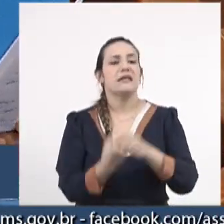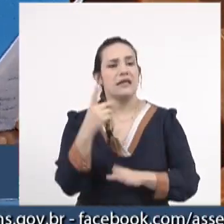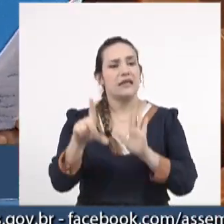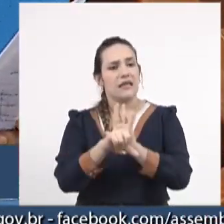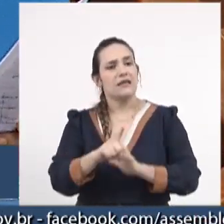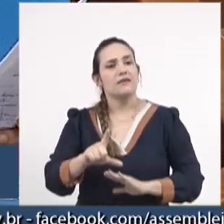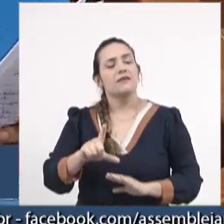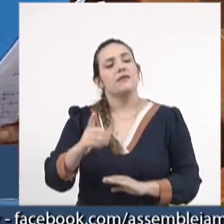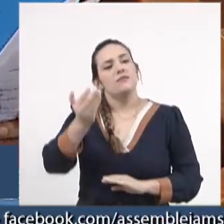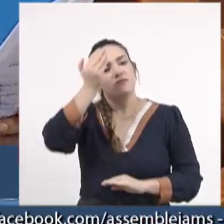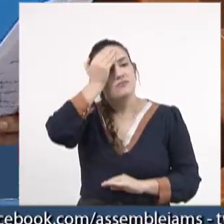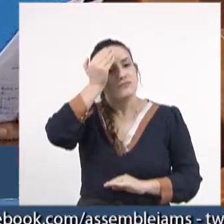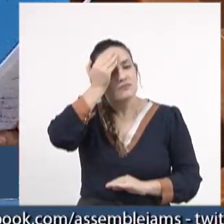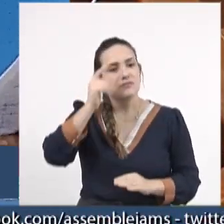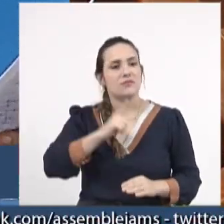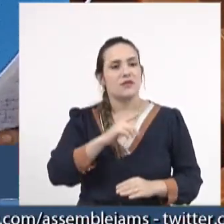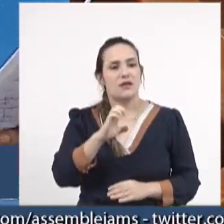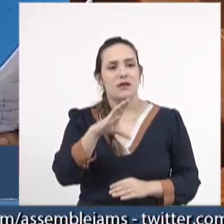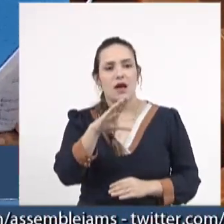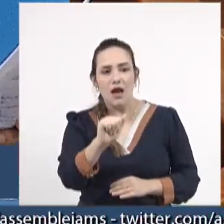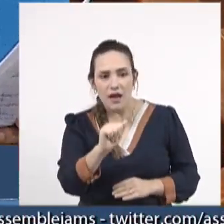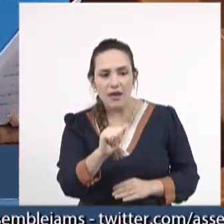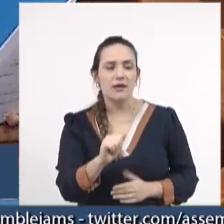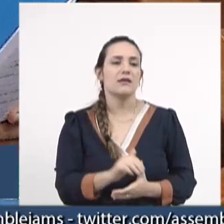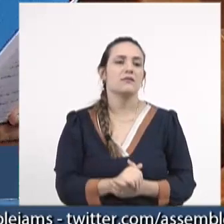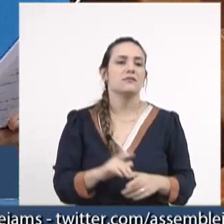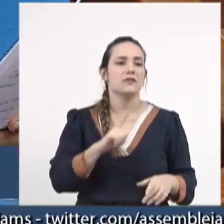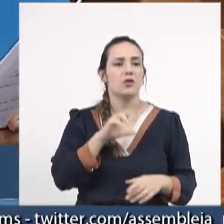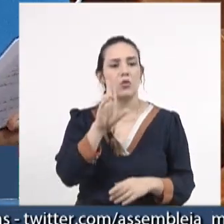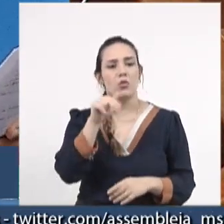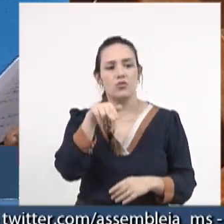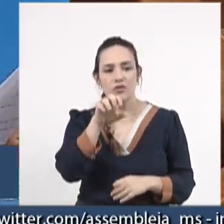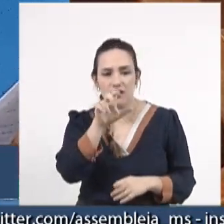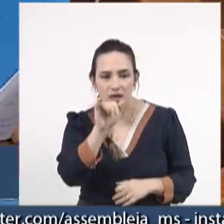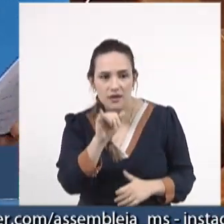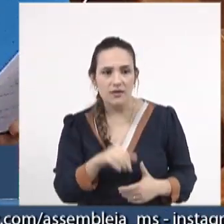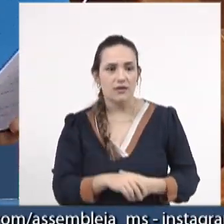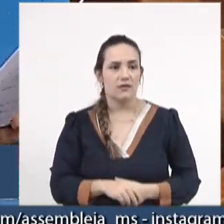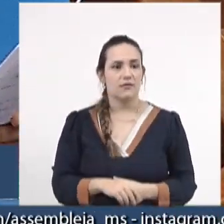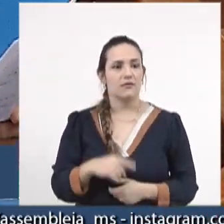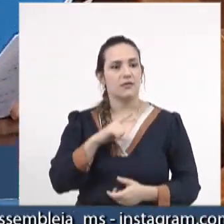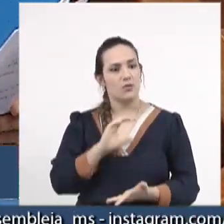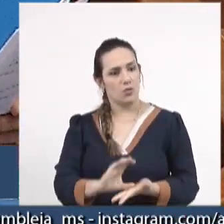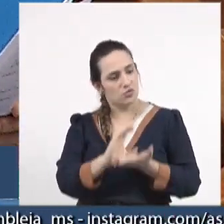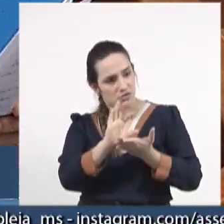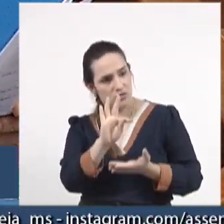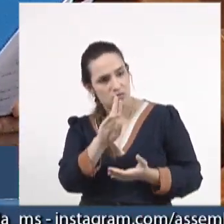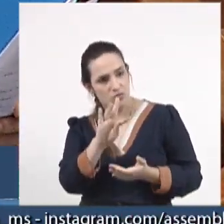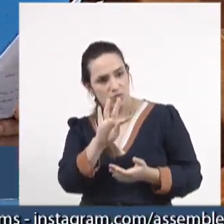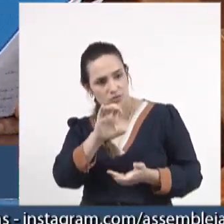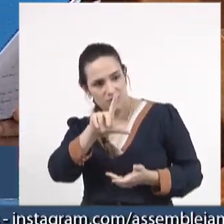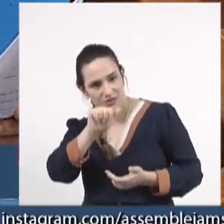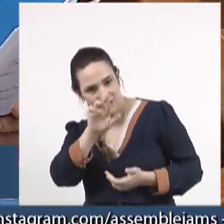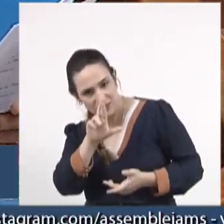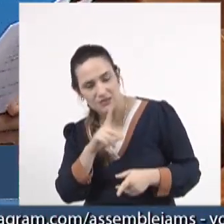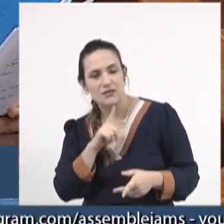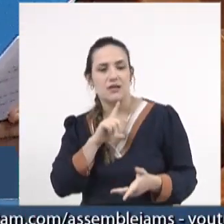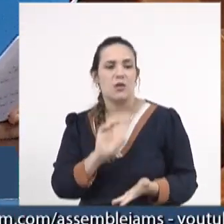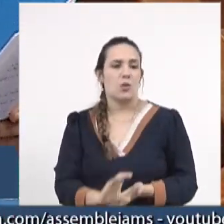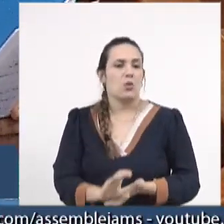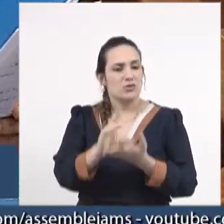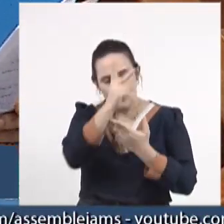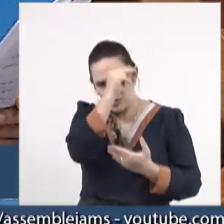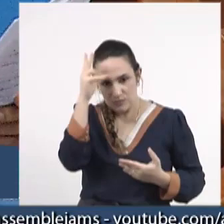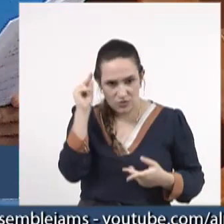leis, Maria da Penha, nós temos o ECA, o Estatuto do Idoso, as UNEIs, os conselhos tutelares, o Conselho Municipal de Defesa de